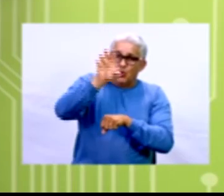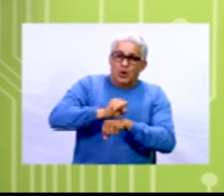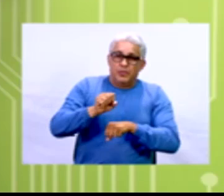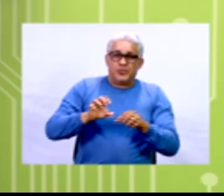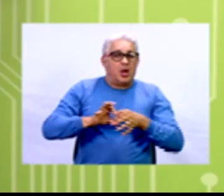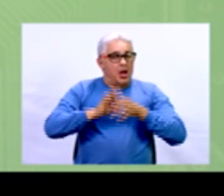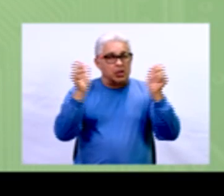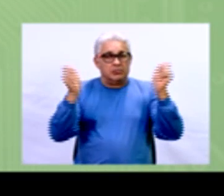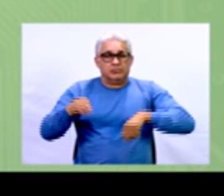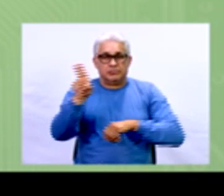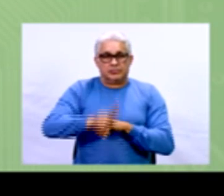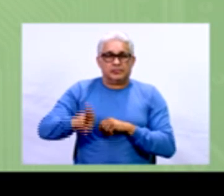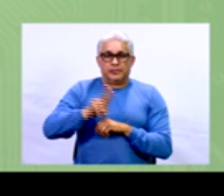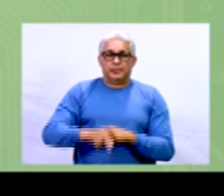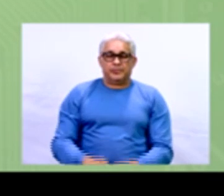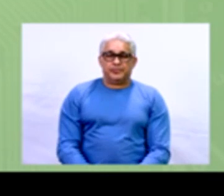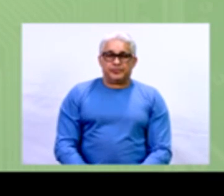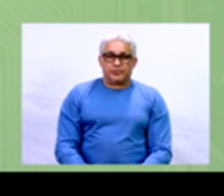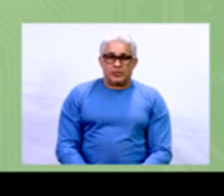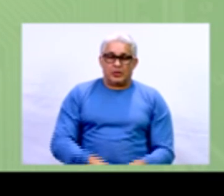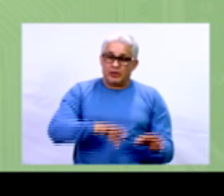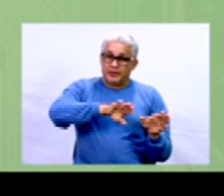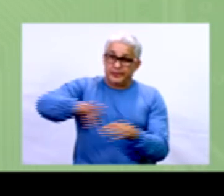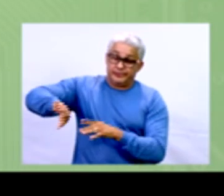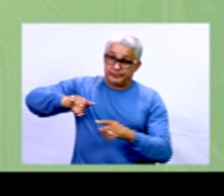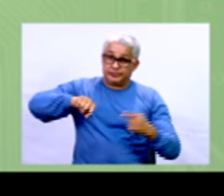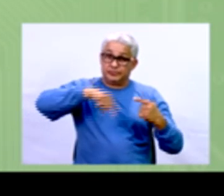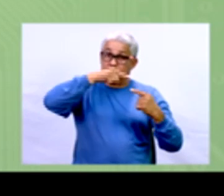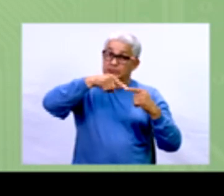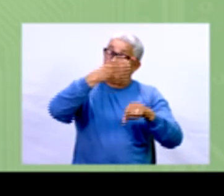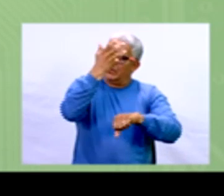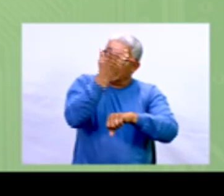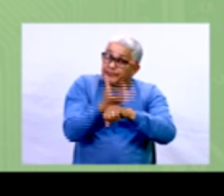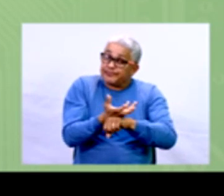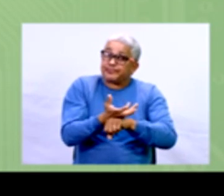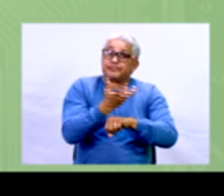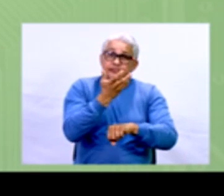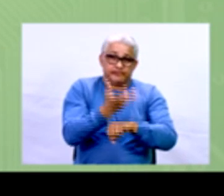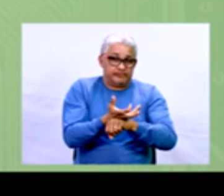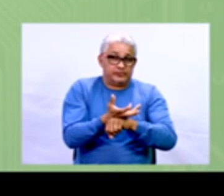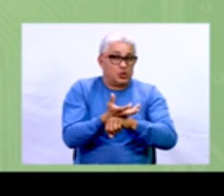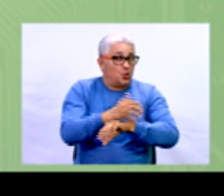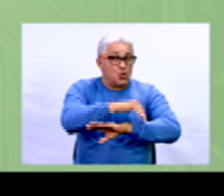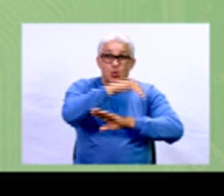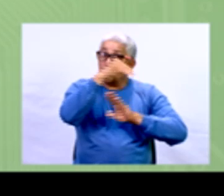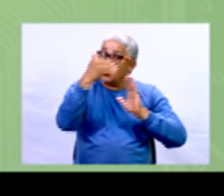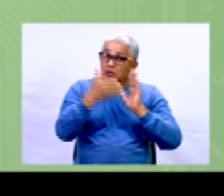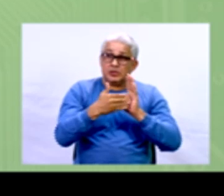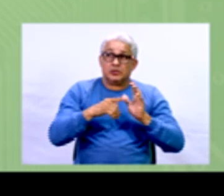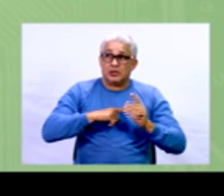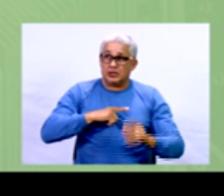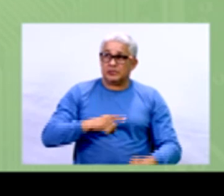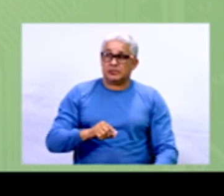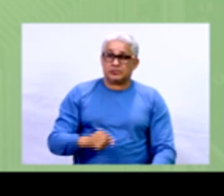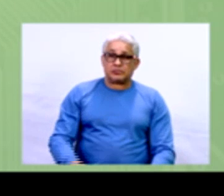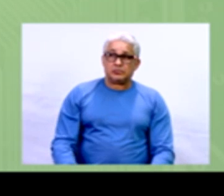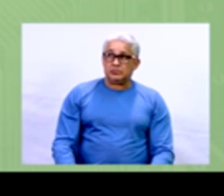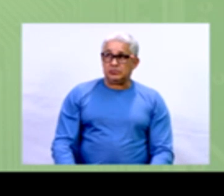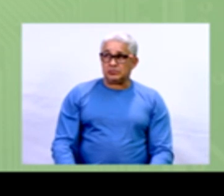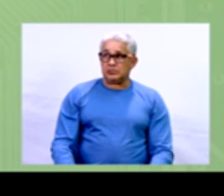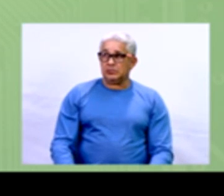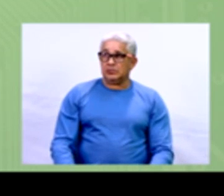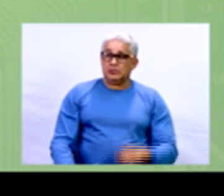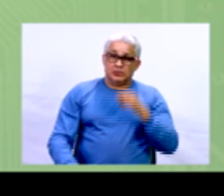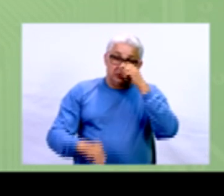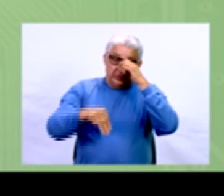livremente. Bom, o objetivo da nossa disciplina, da disciplina toda, nós vamos falar ao longo da